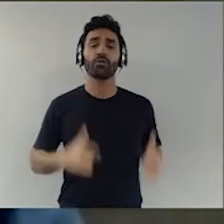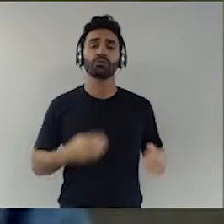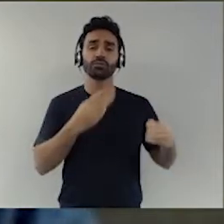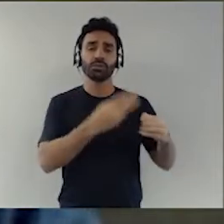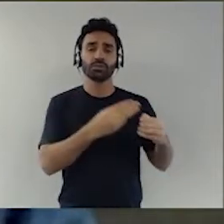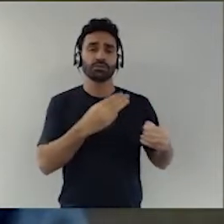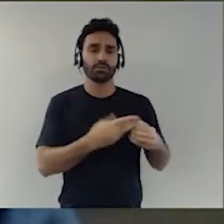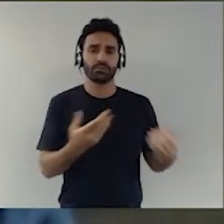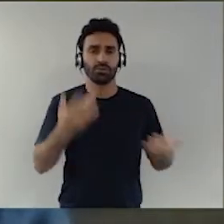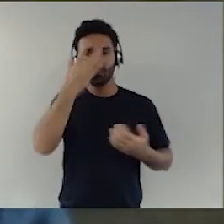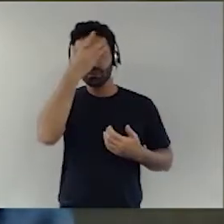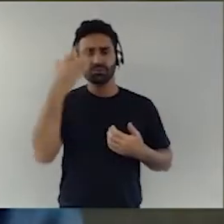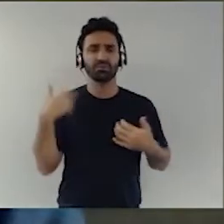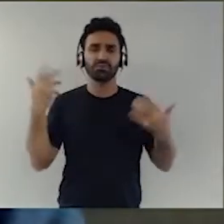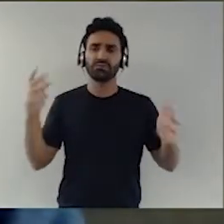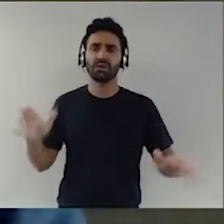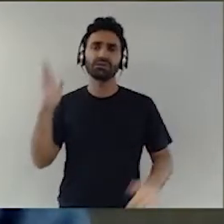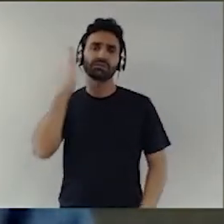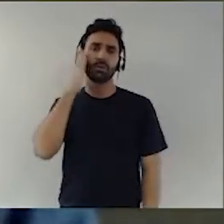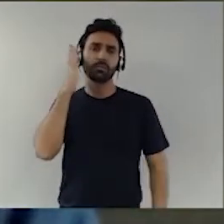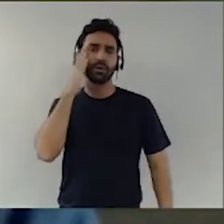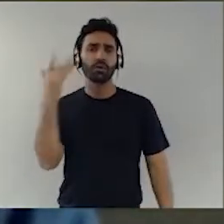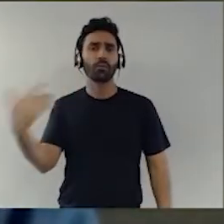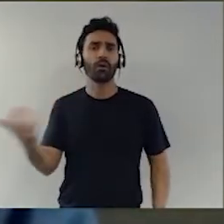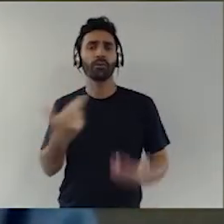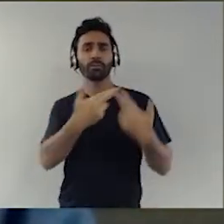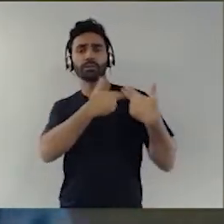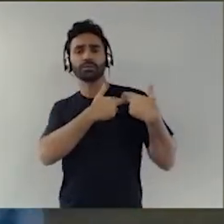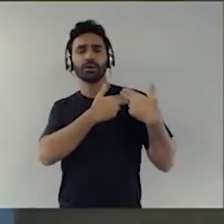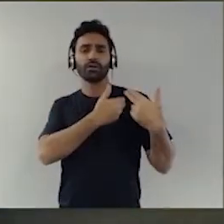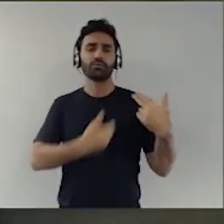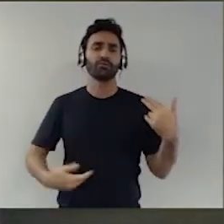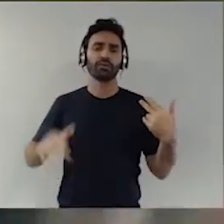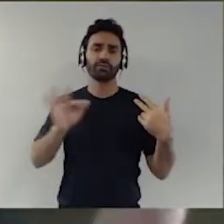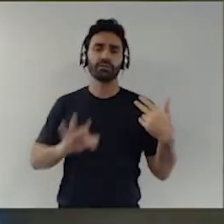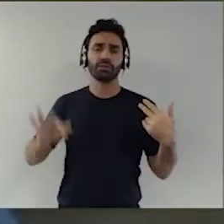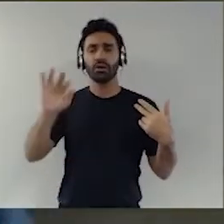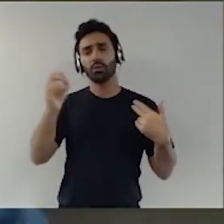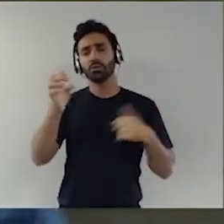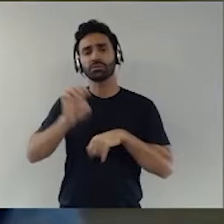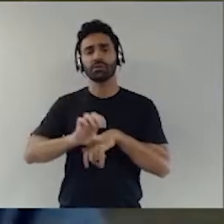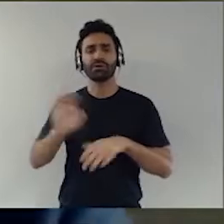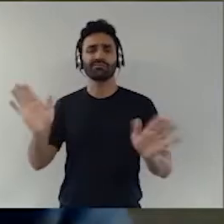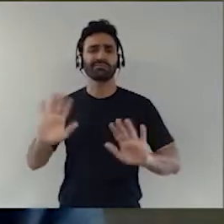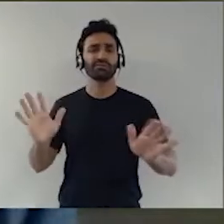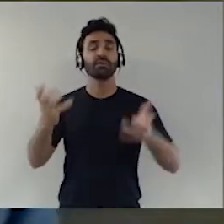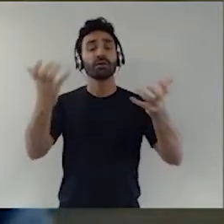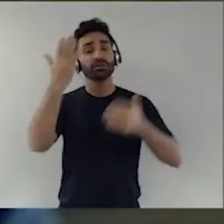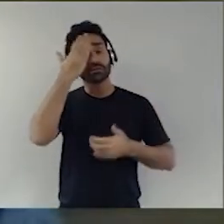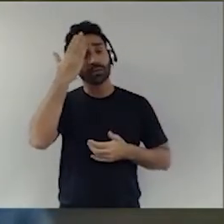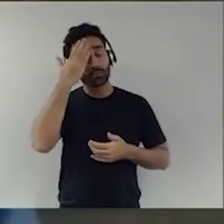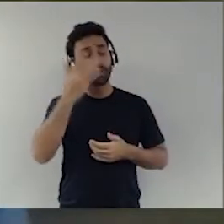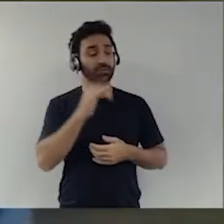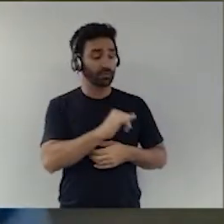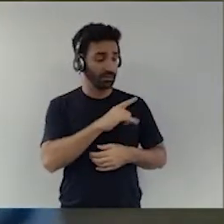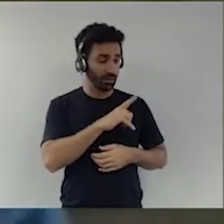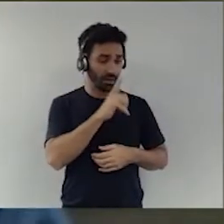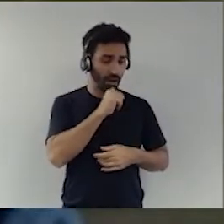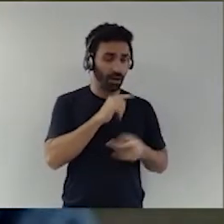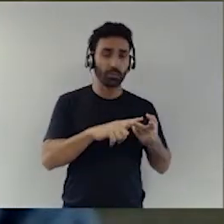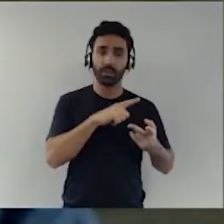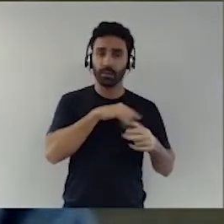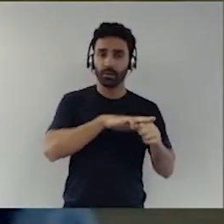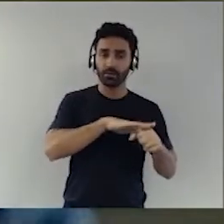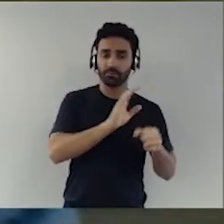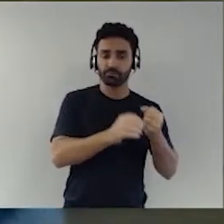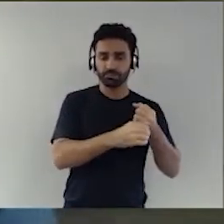quer saber das competências da União ou do Estado, o cidadão quer saber do seu serviço de água e esgoto, quer